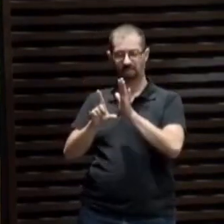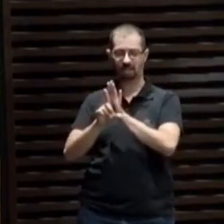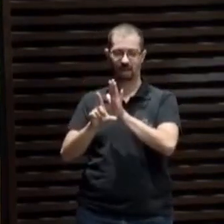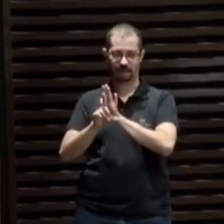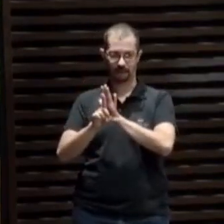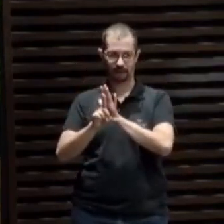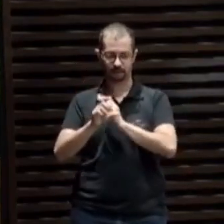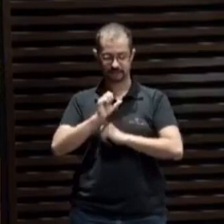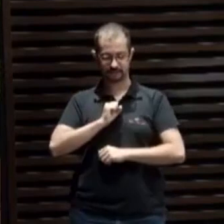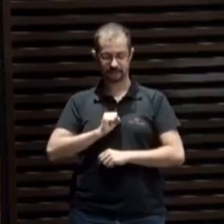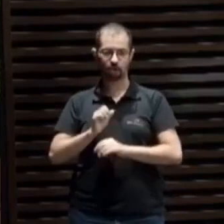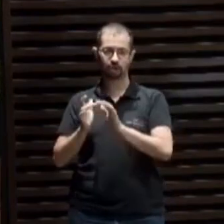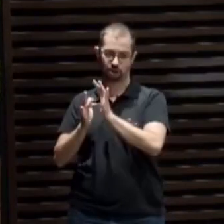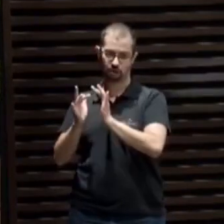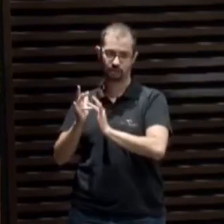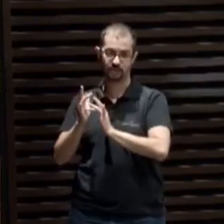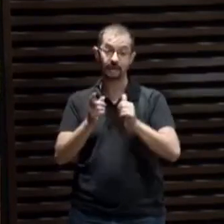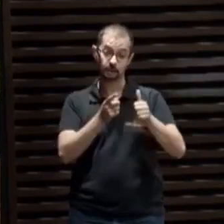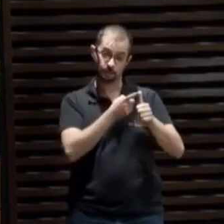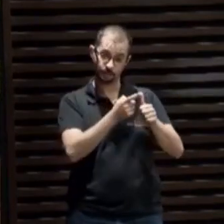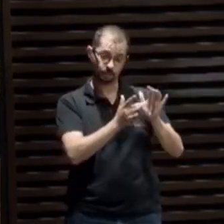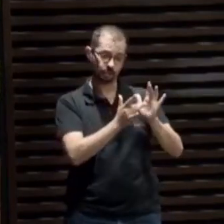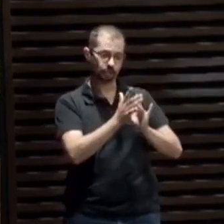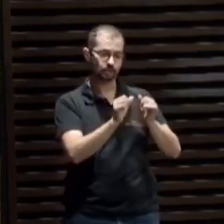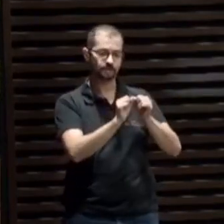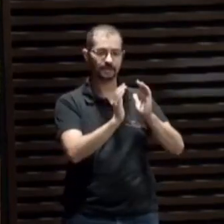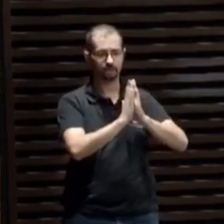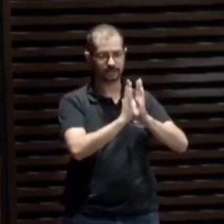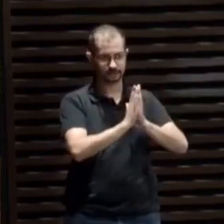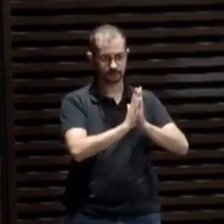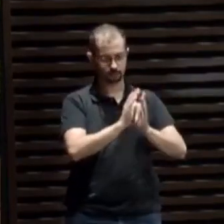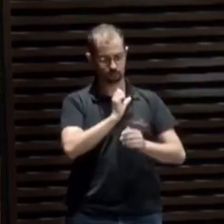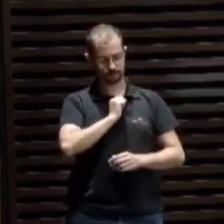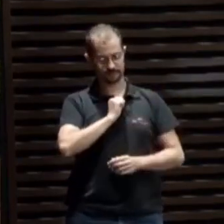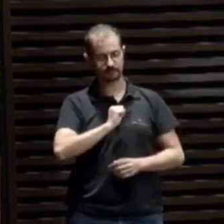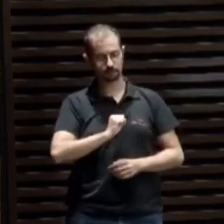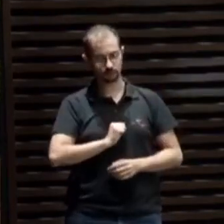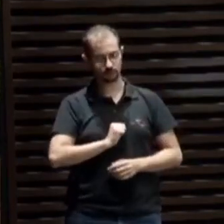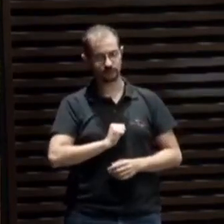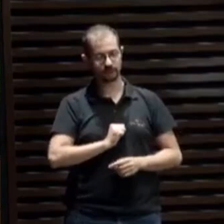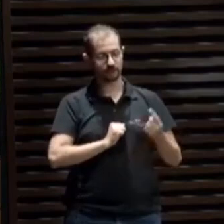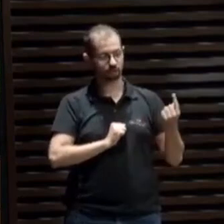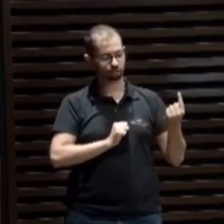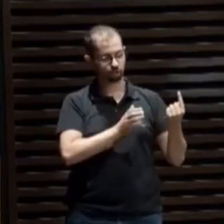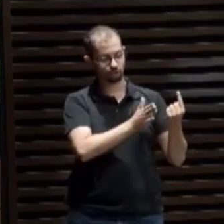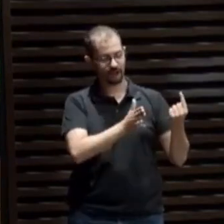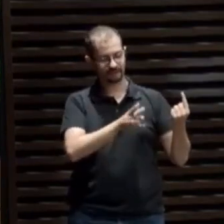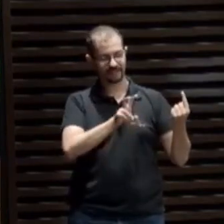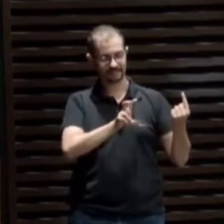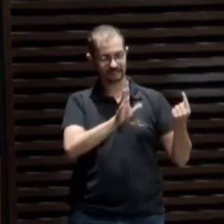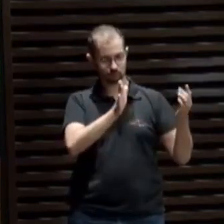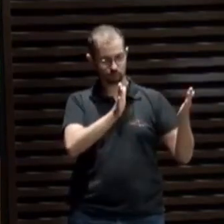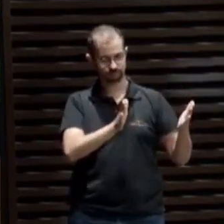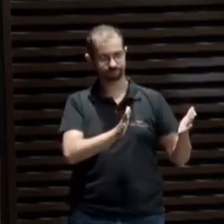Então, ele faz uma oração como sumo sacerdote, e os versos de 1 a 5,